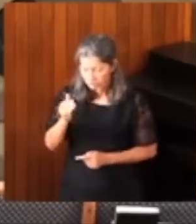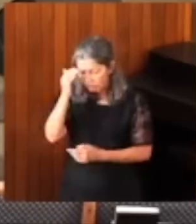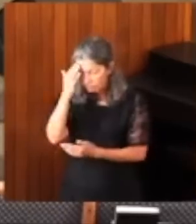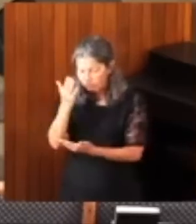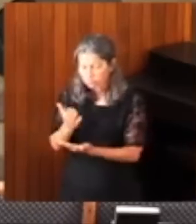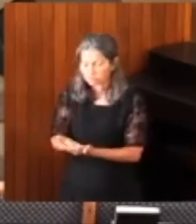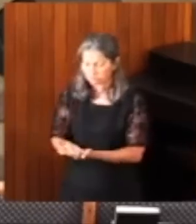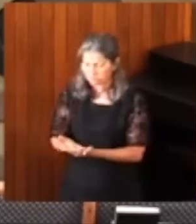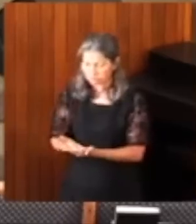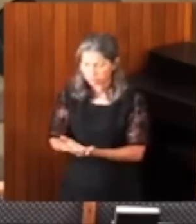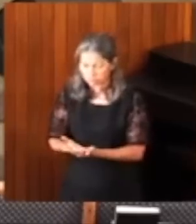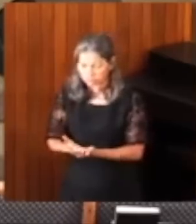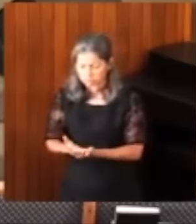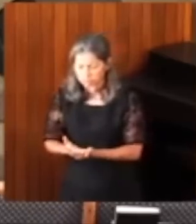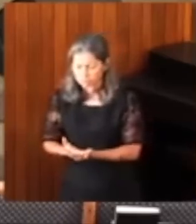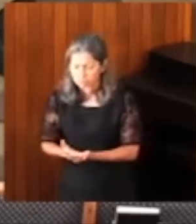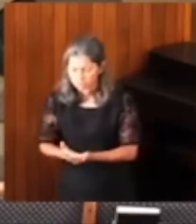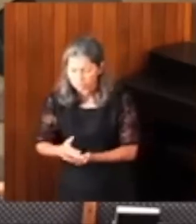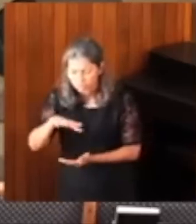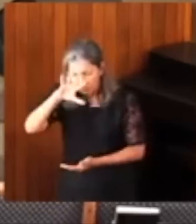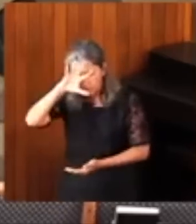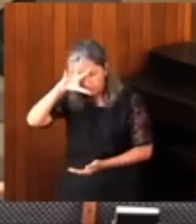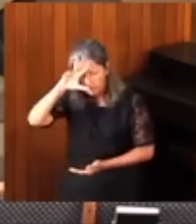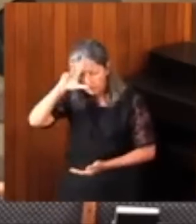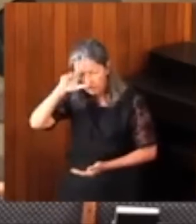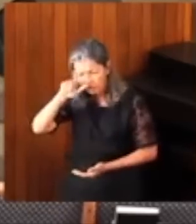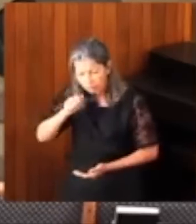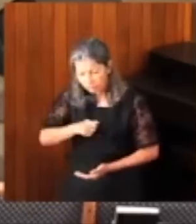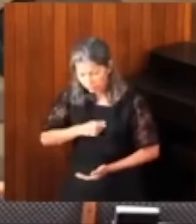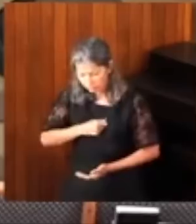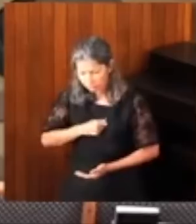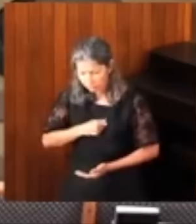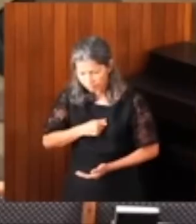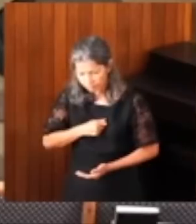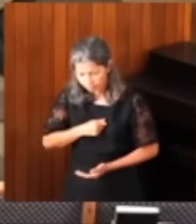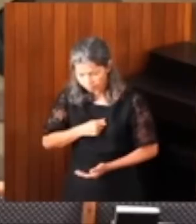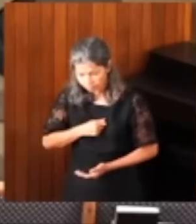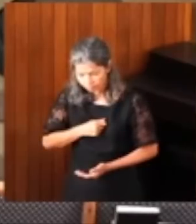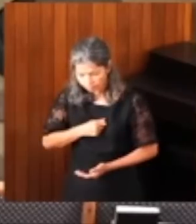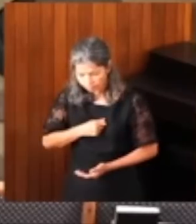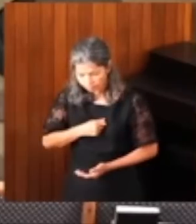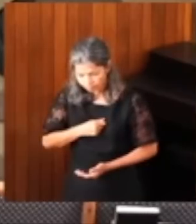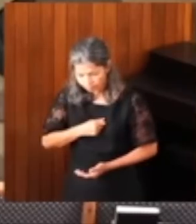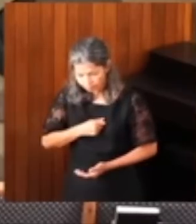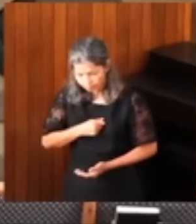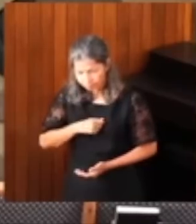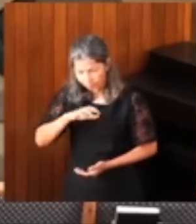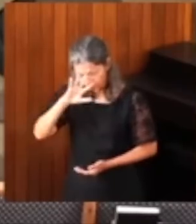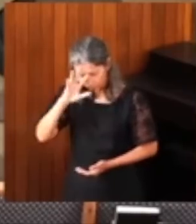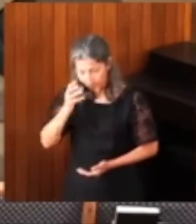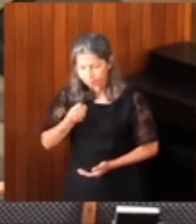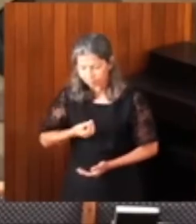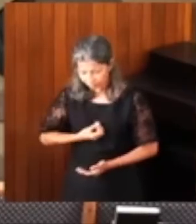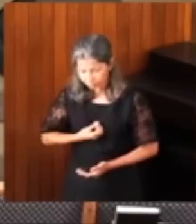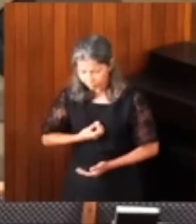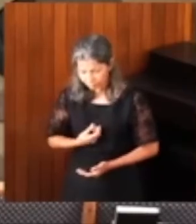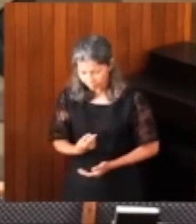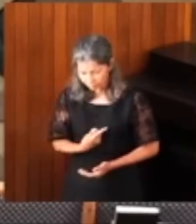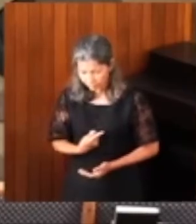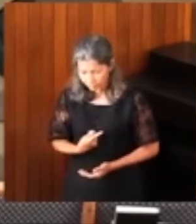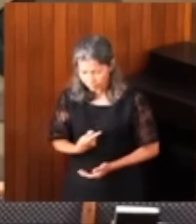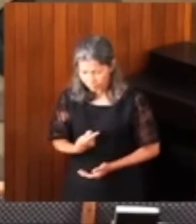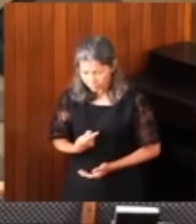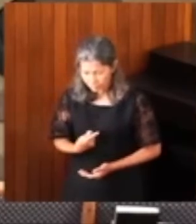em algum momento, então também o espiritualismo chegou perto da minha porta, e Karl Marx, porque eu era adepto da teologia da